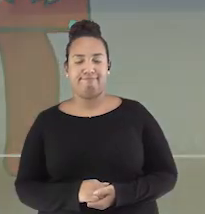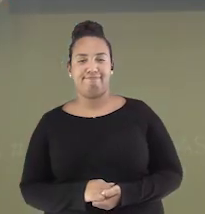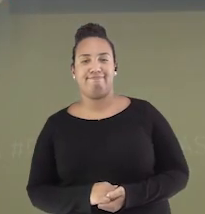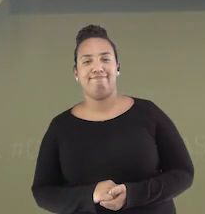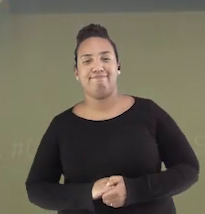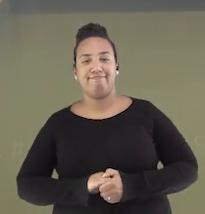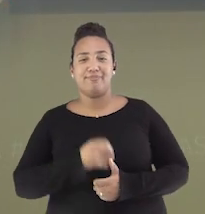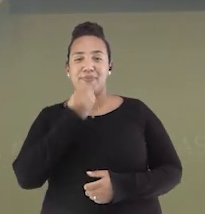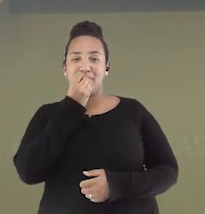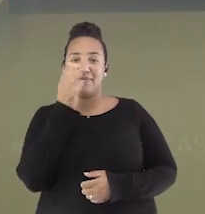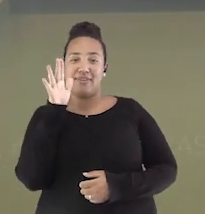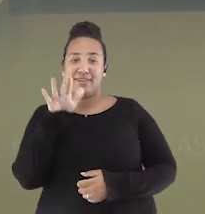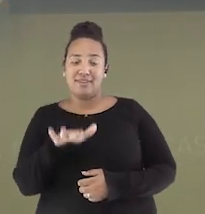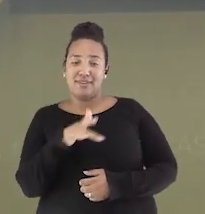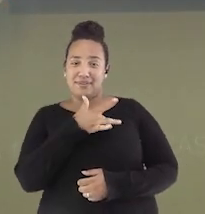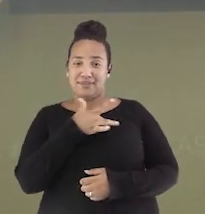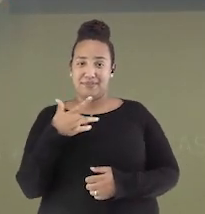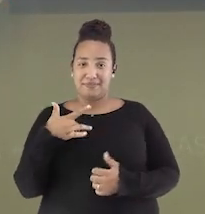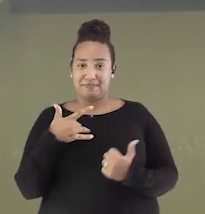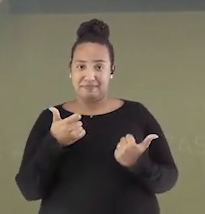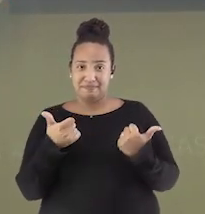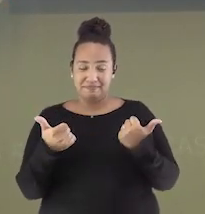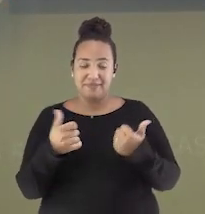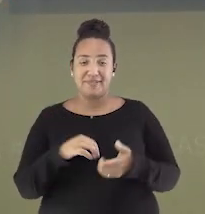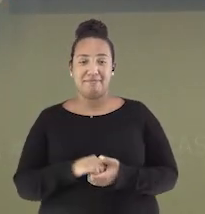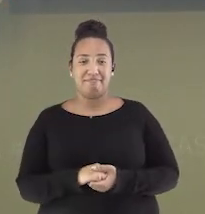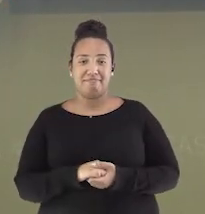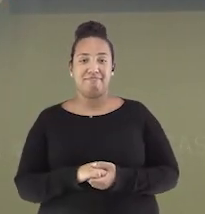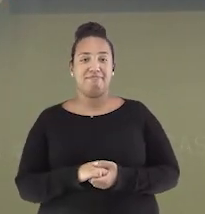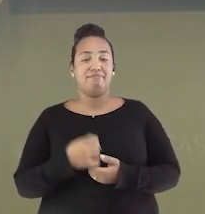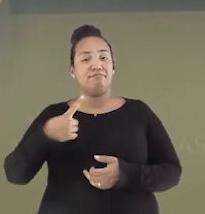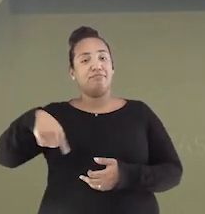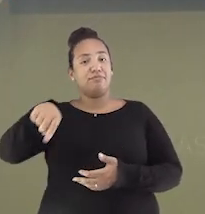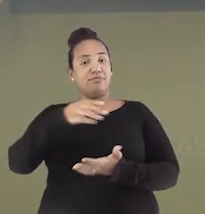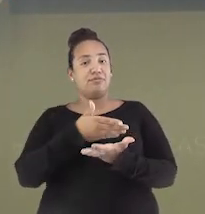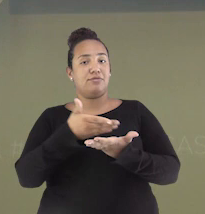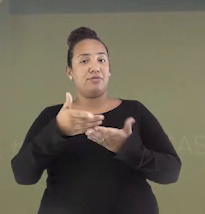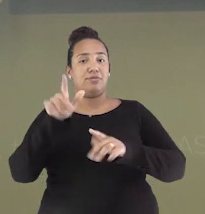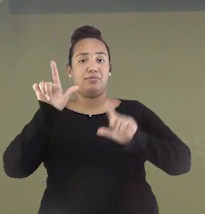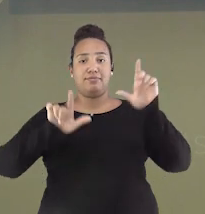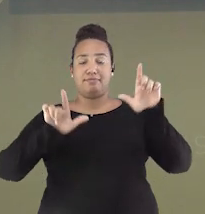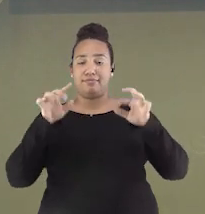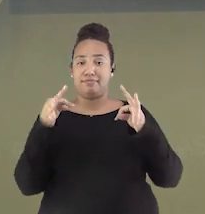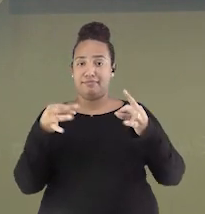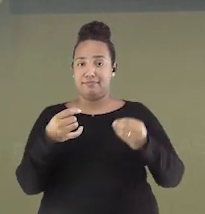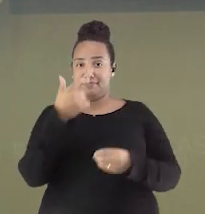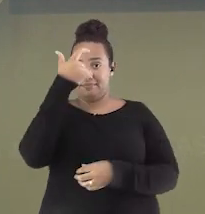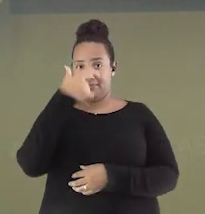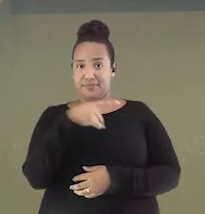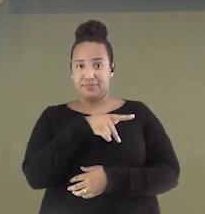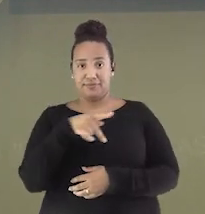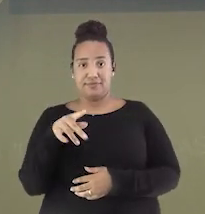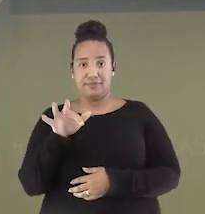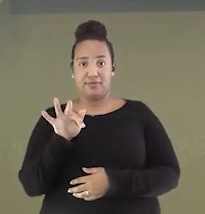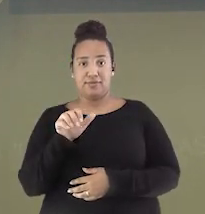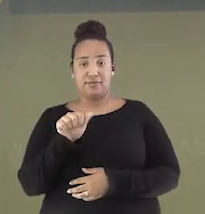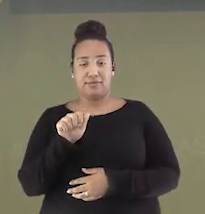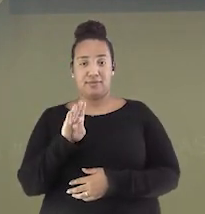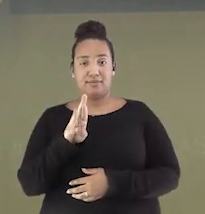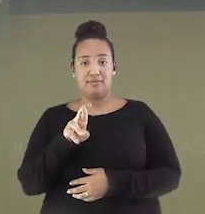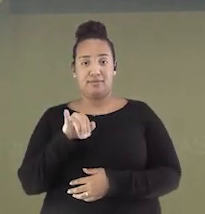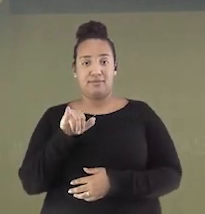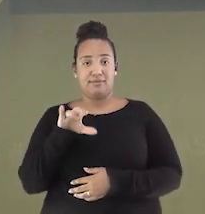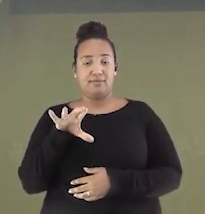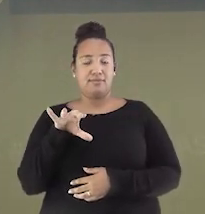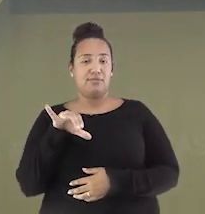Boa tarde estudantes como vocês estão estamos começando mais um programa Tudo tv sobre o professor Fabrício e Hoje vamos falar